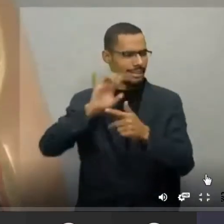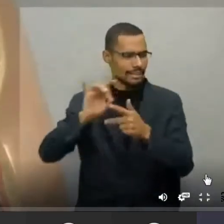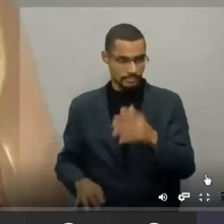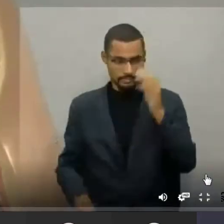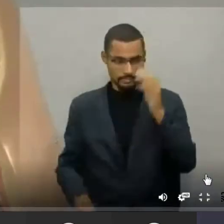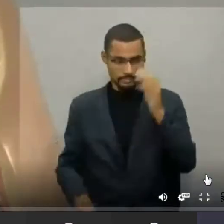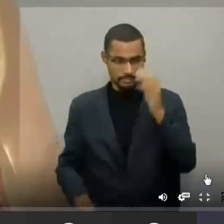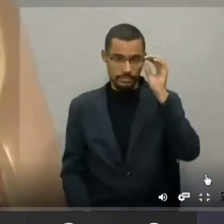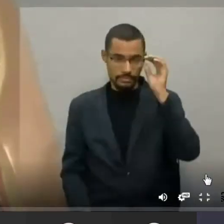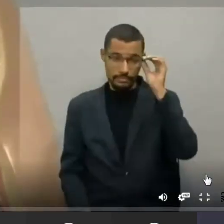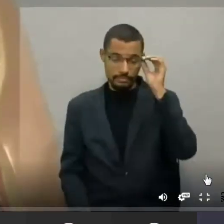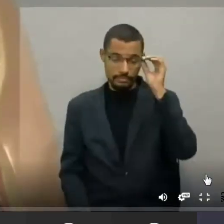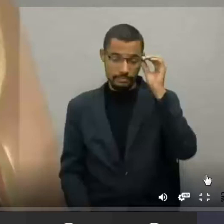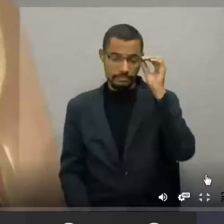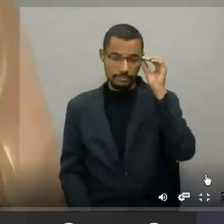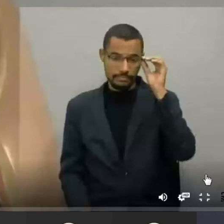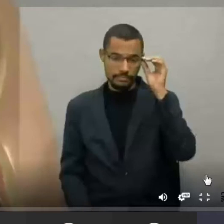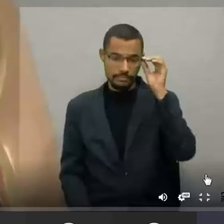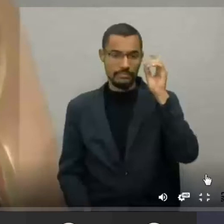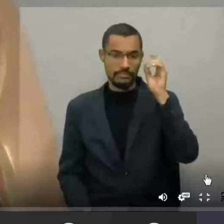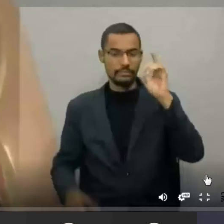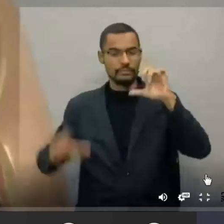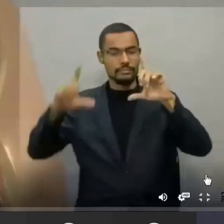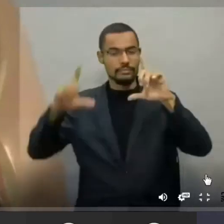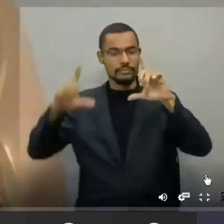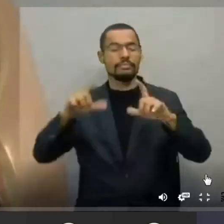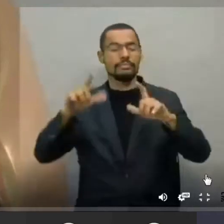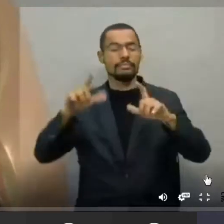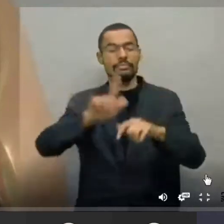órgãos. Então, lá, os órgãos ocupando a cavidade